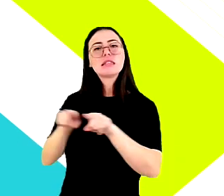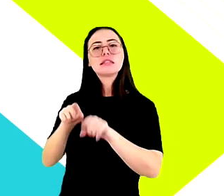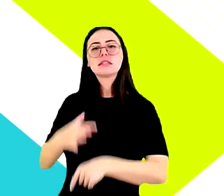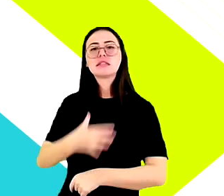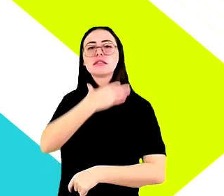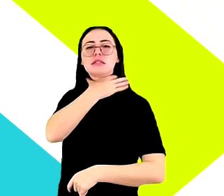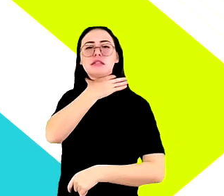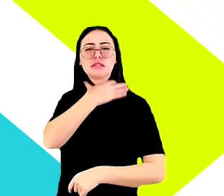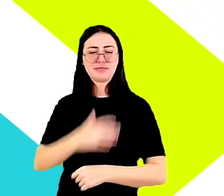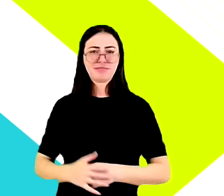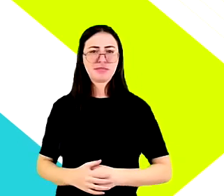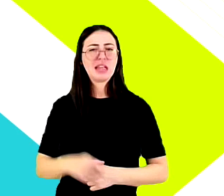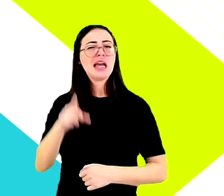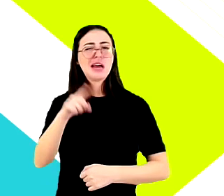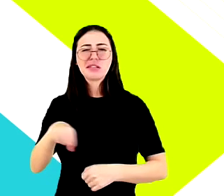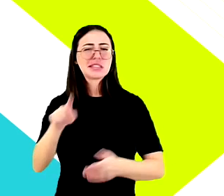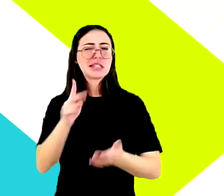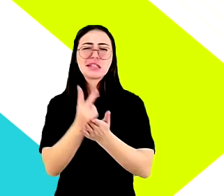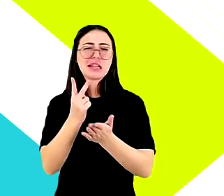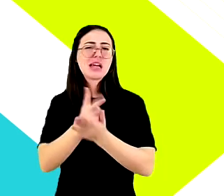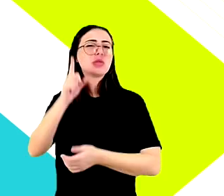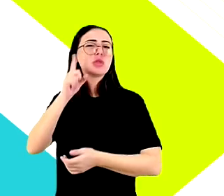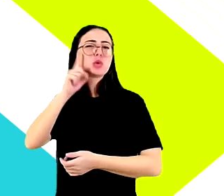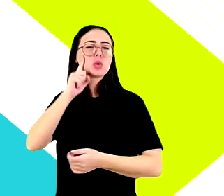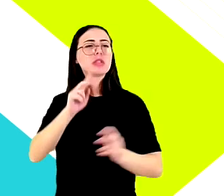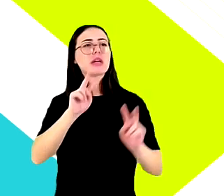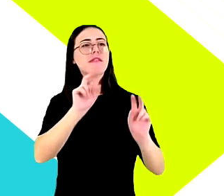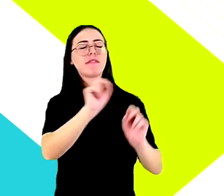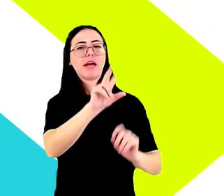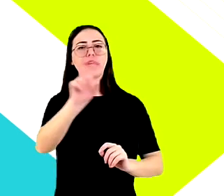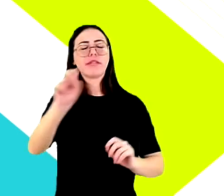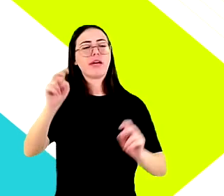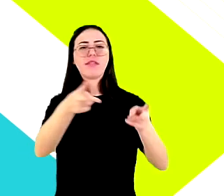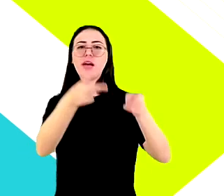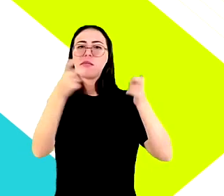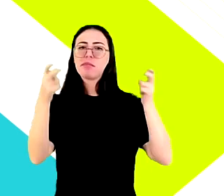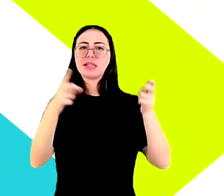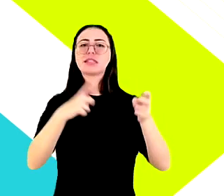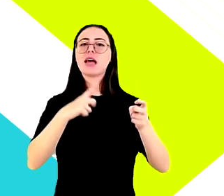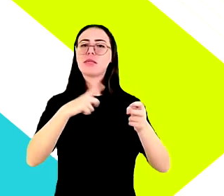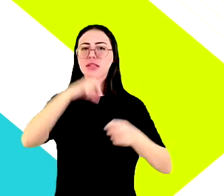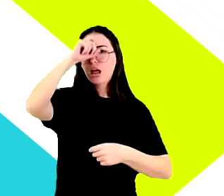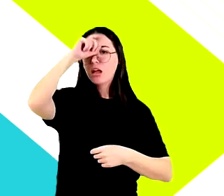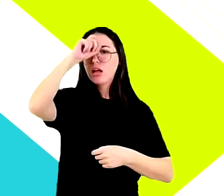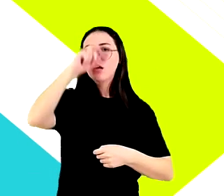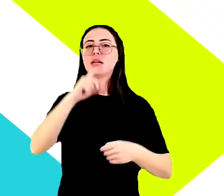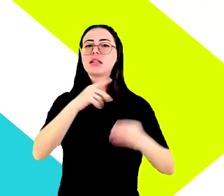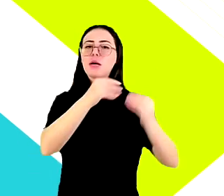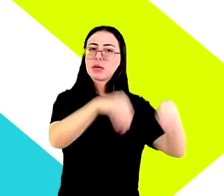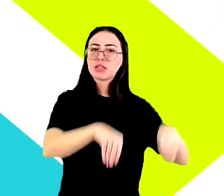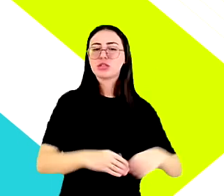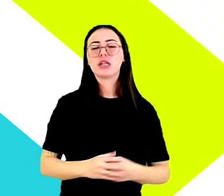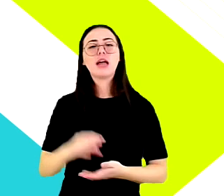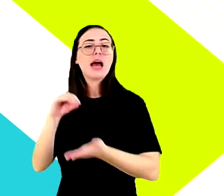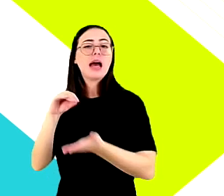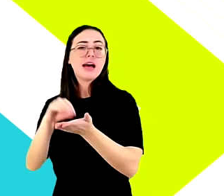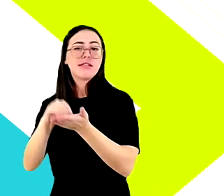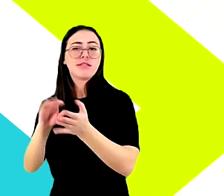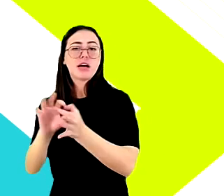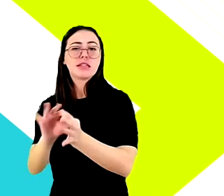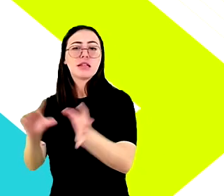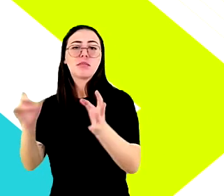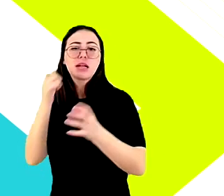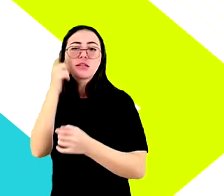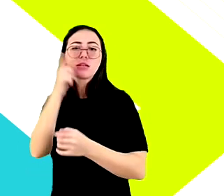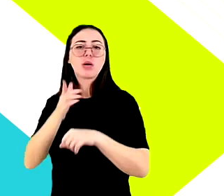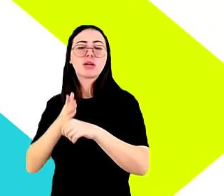de questões que estão acontecendo, o setor com prejuízo, problemas dos hospitais, falta de liberação, muita gente que não consegue a liberação para o seu procedimento,